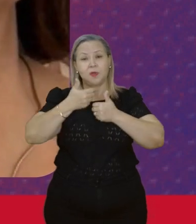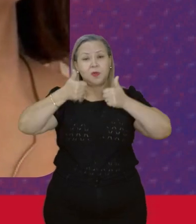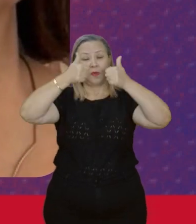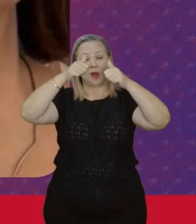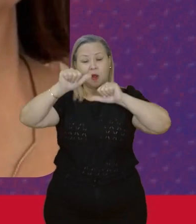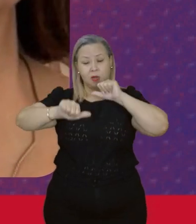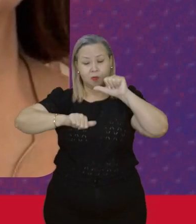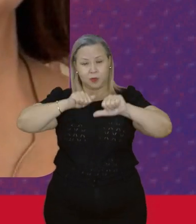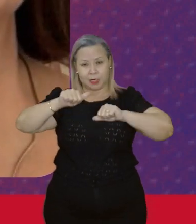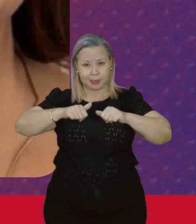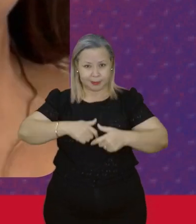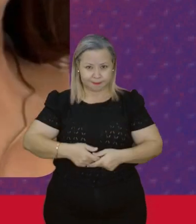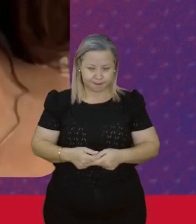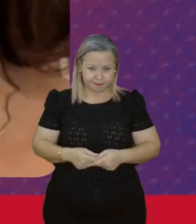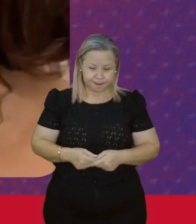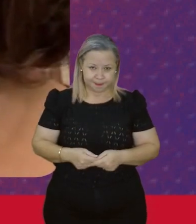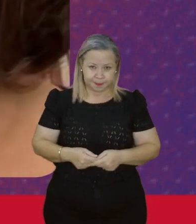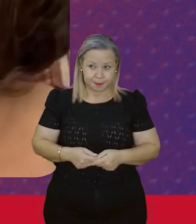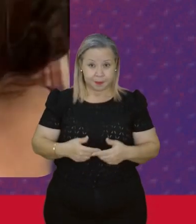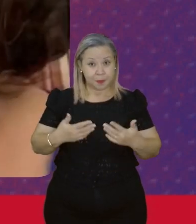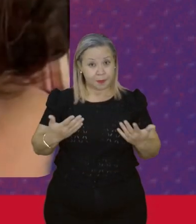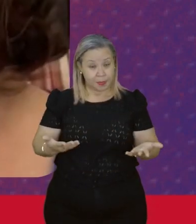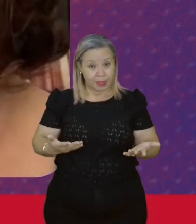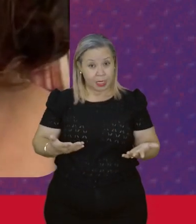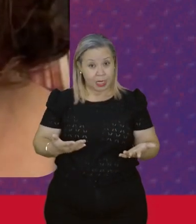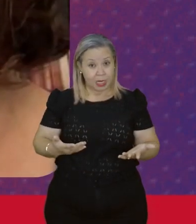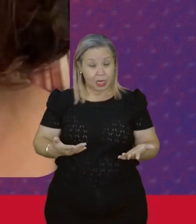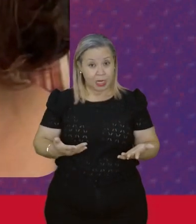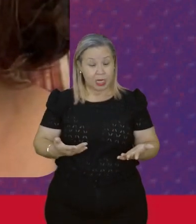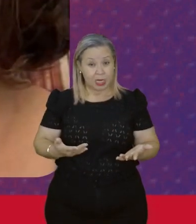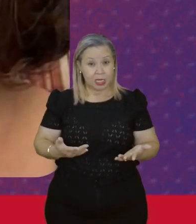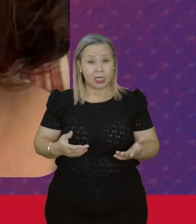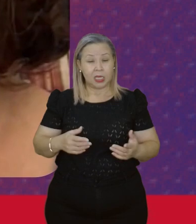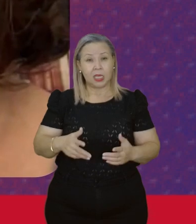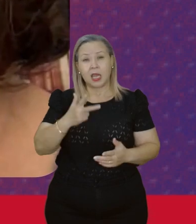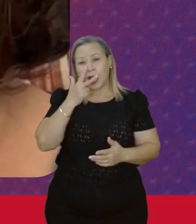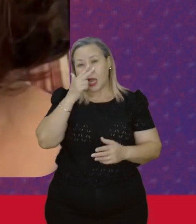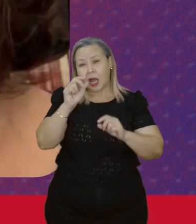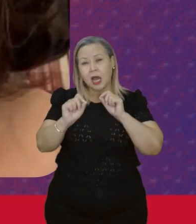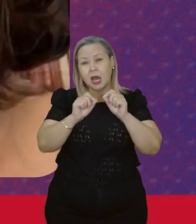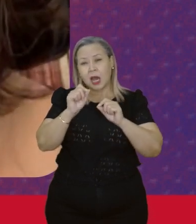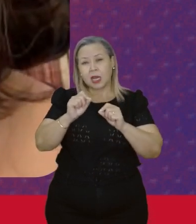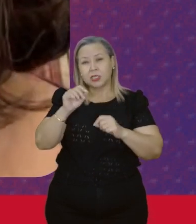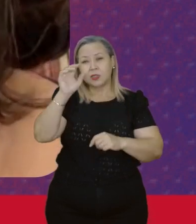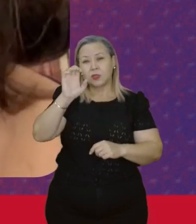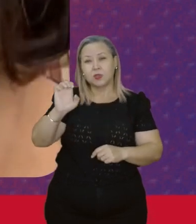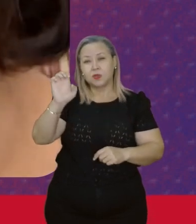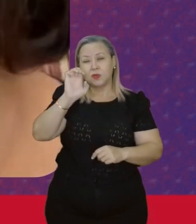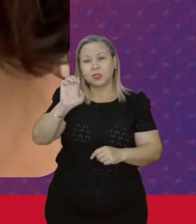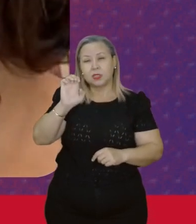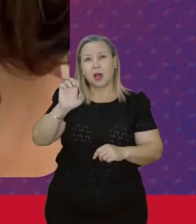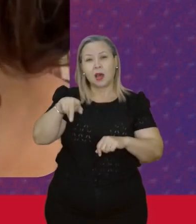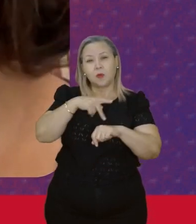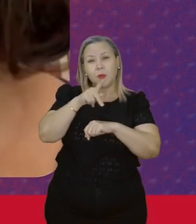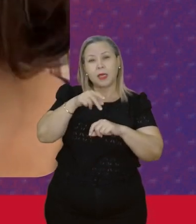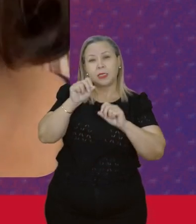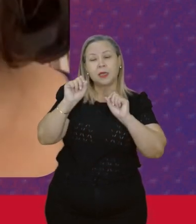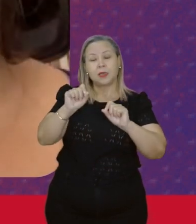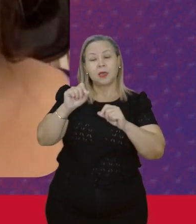mudança. E tendem a achar que o Estado tem que ter um papel de pai adotivo. O que isso quer